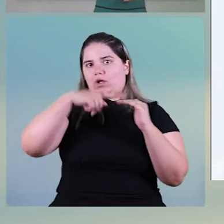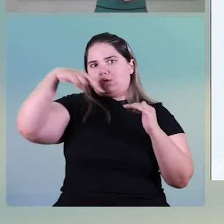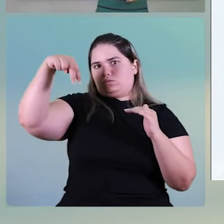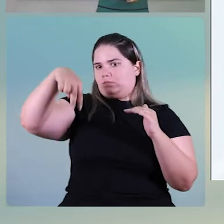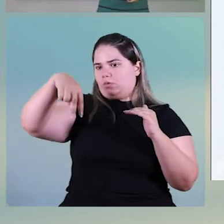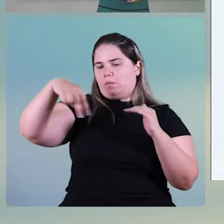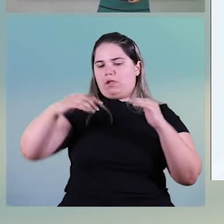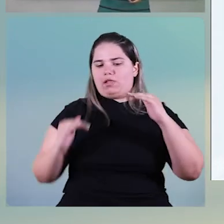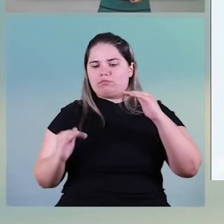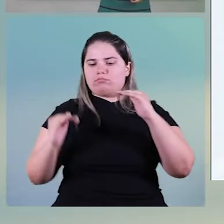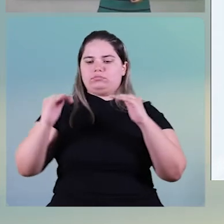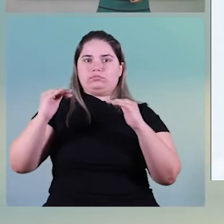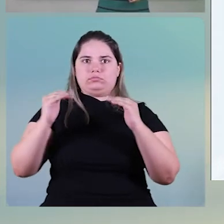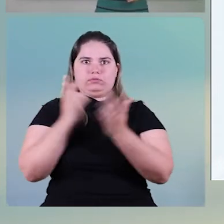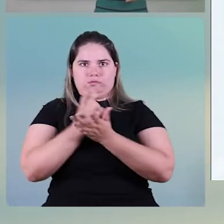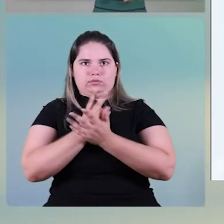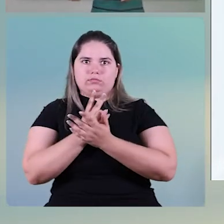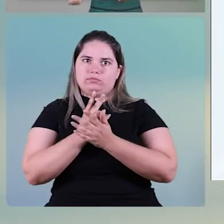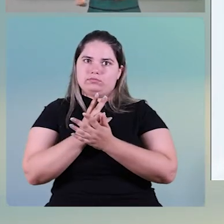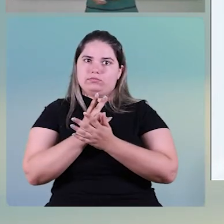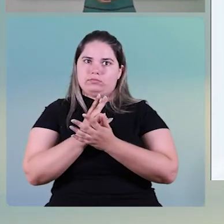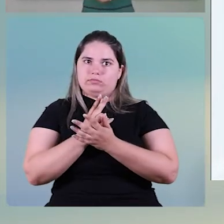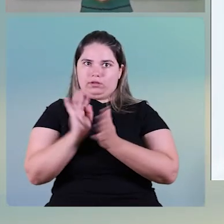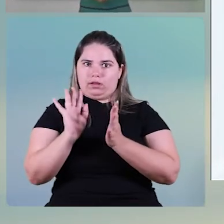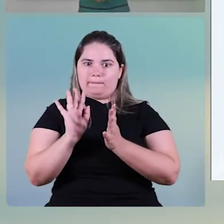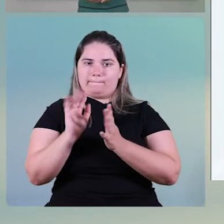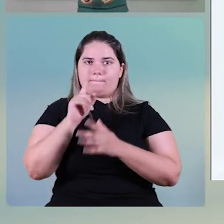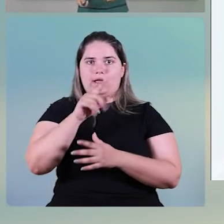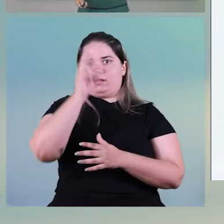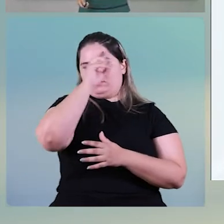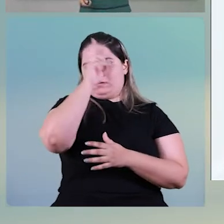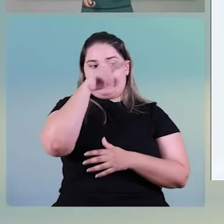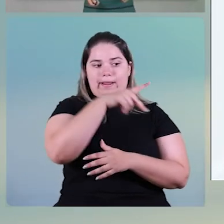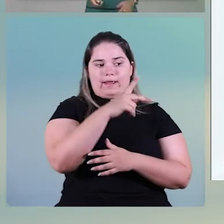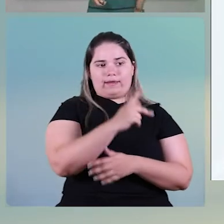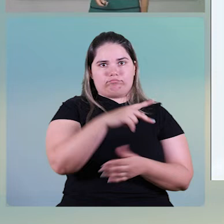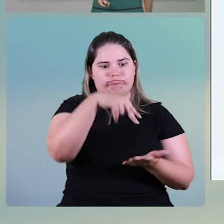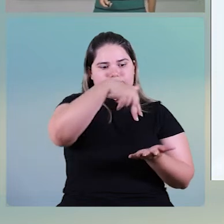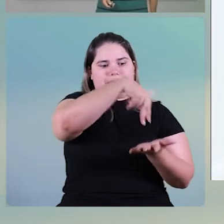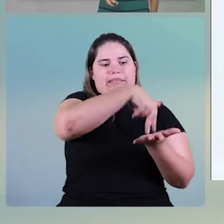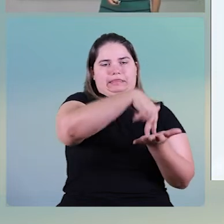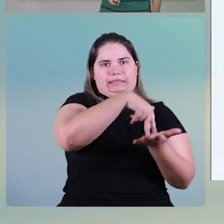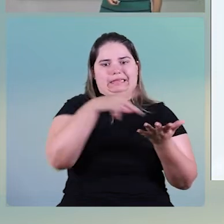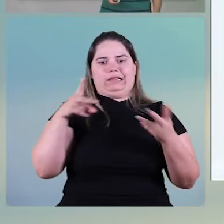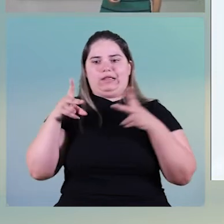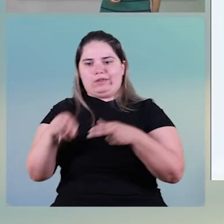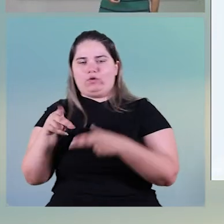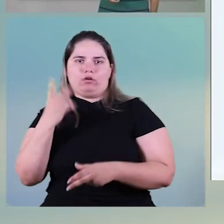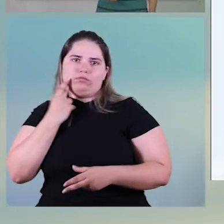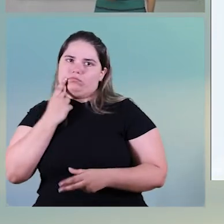o peso anormal nem sempre é igual ao peso, tá? Vamos ver isso.